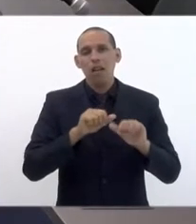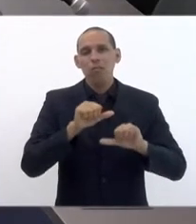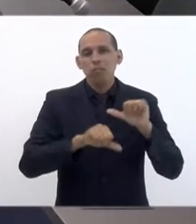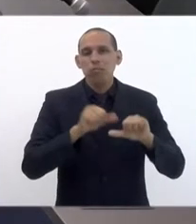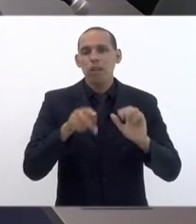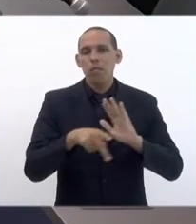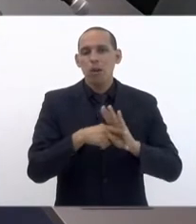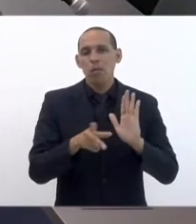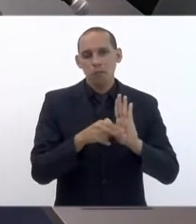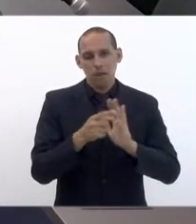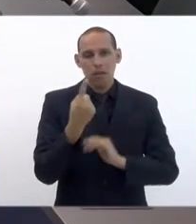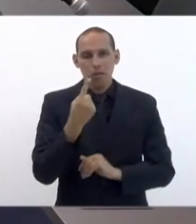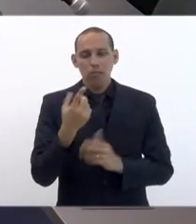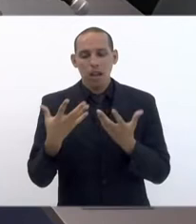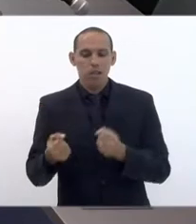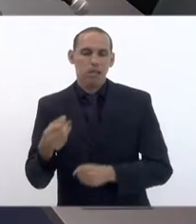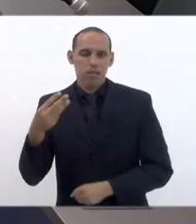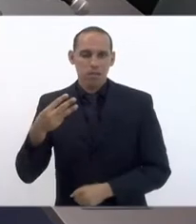e acolhendo a emenda 3.